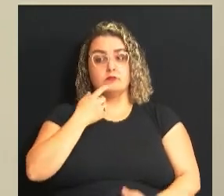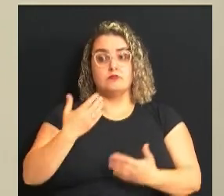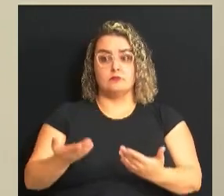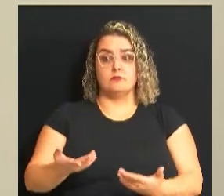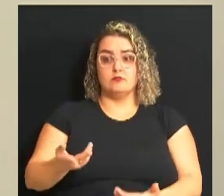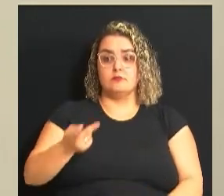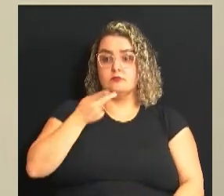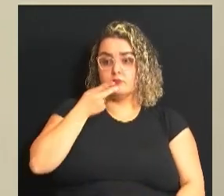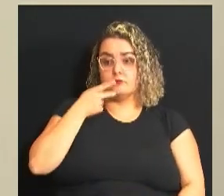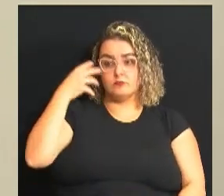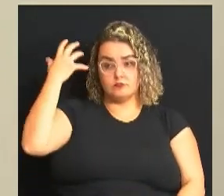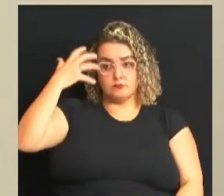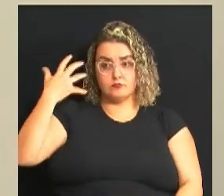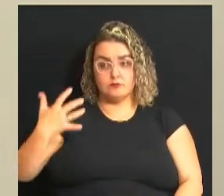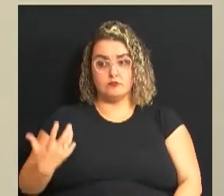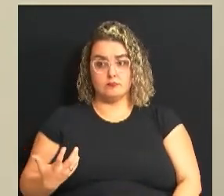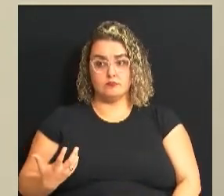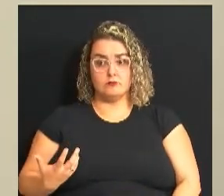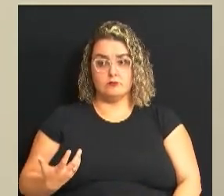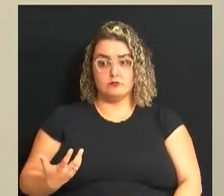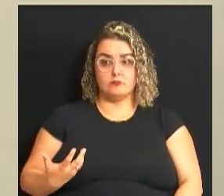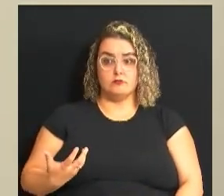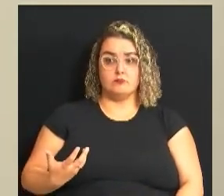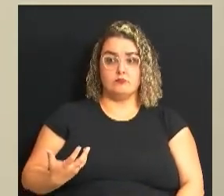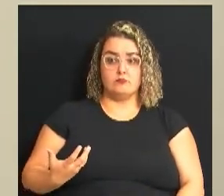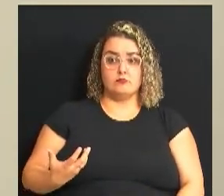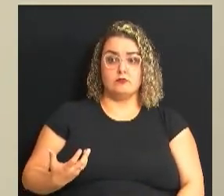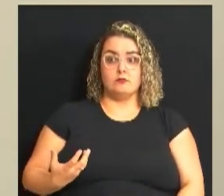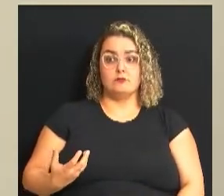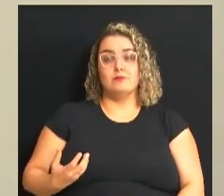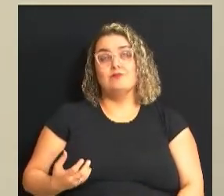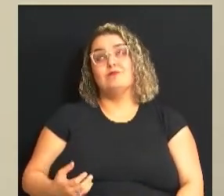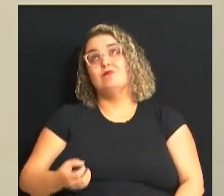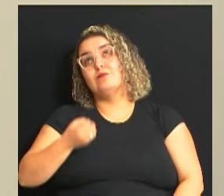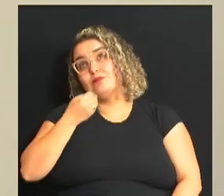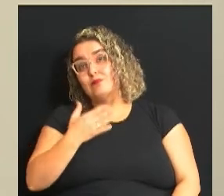a vereadora Guida Calisto, quiçá não precisássemos de